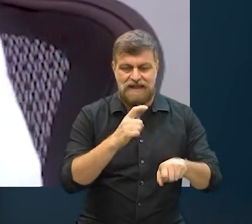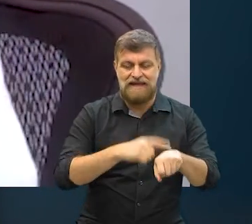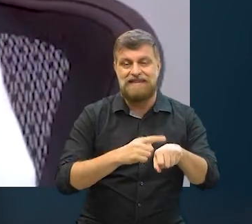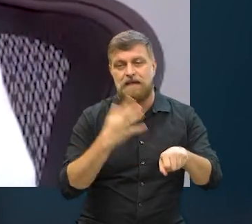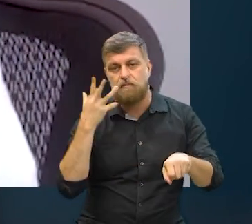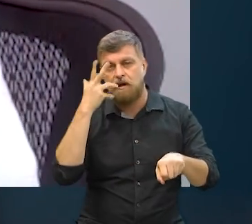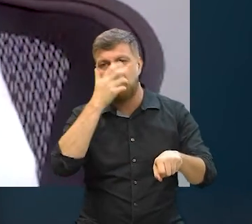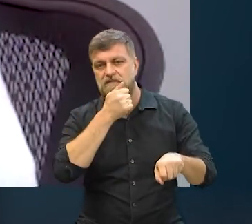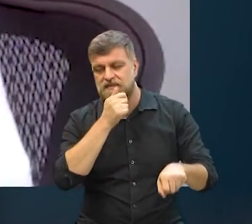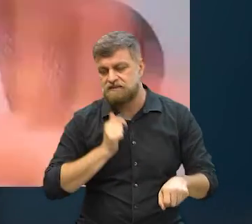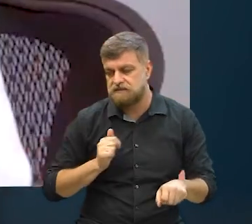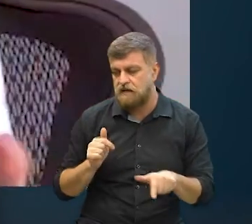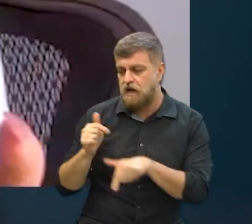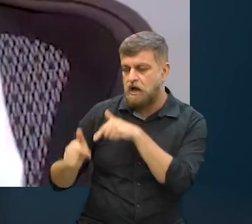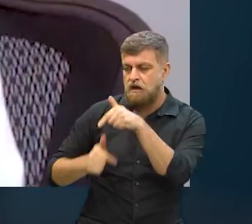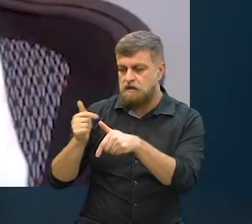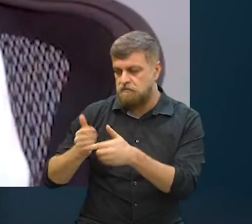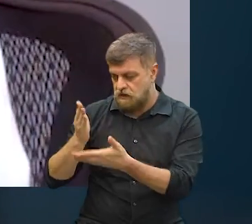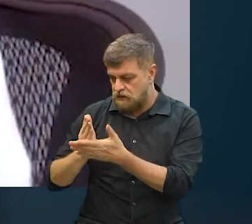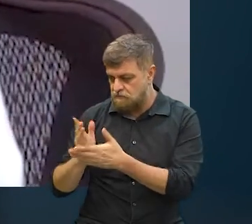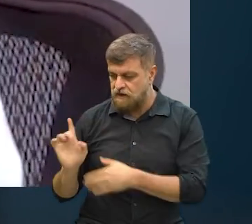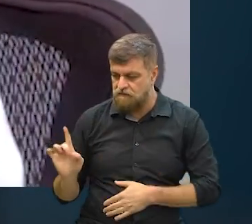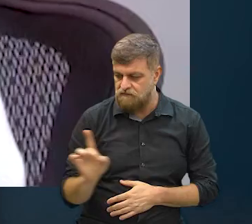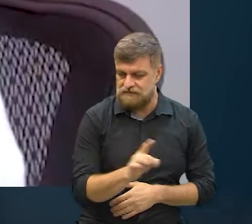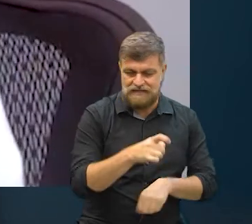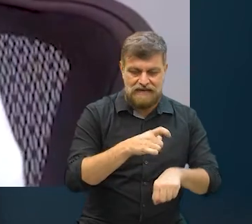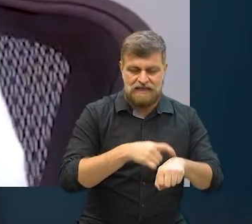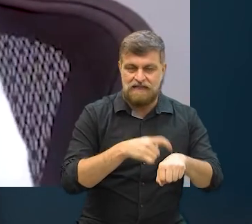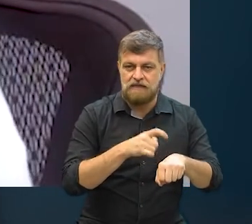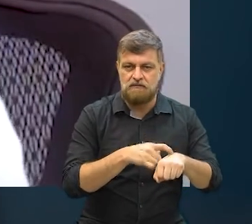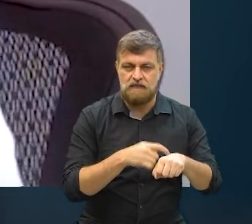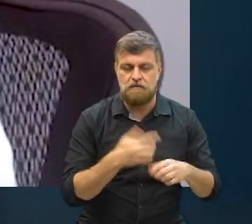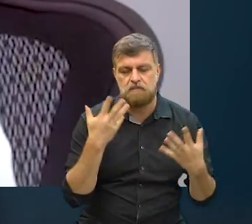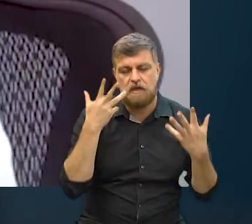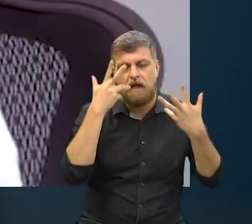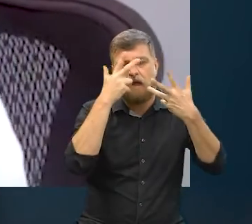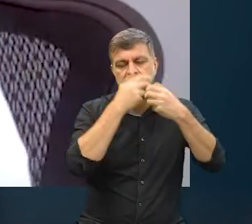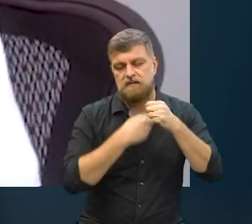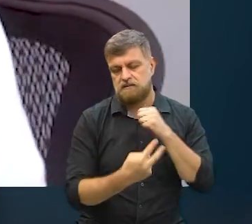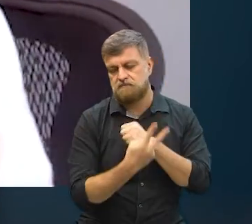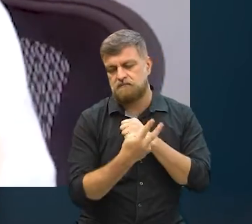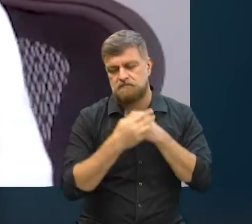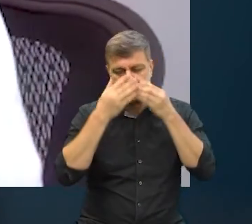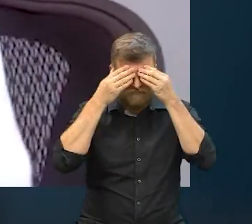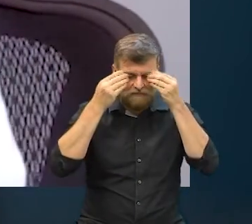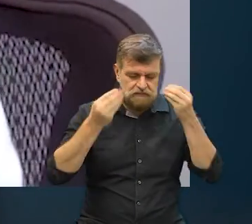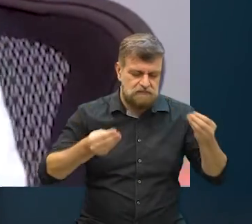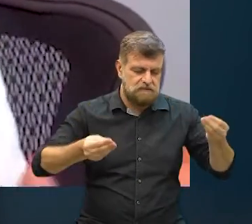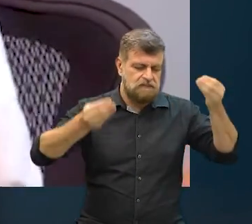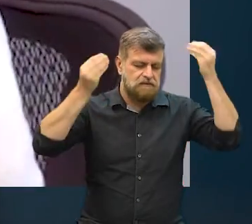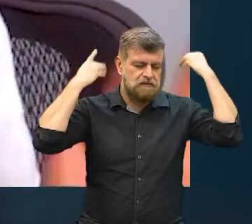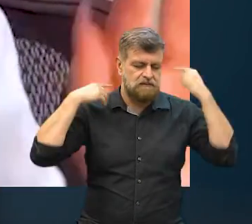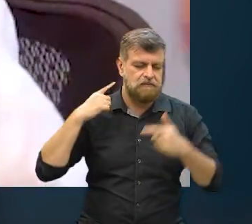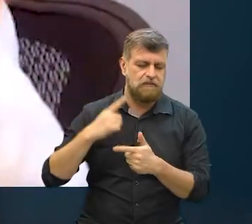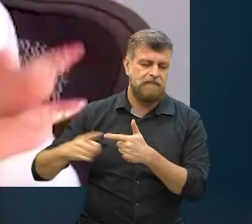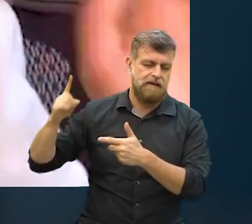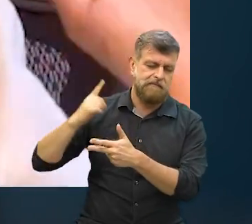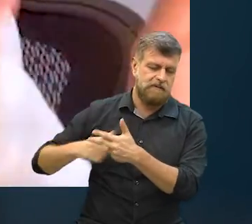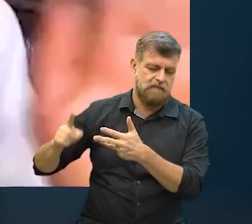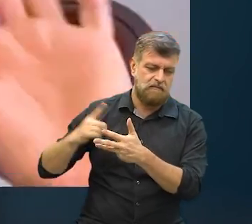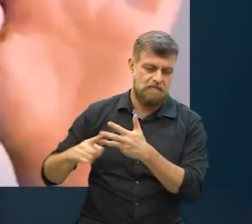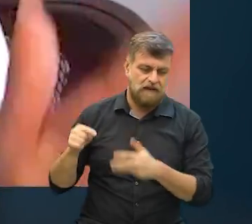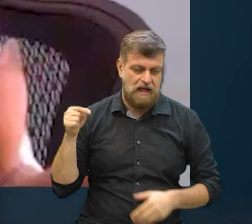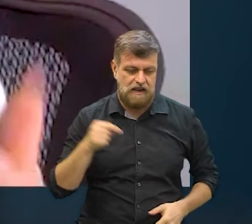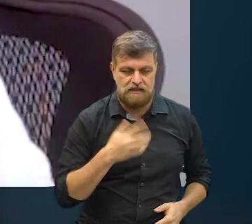tempo beleza. É você sair do teu trabalho e ter aquele tempo beleza ali na The Clinic, aonde você pode esquecer o teu marido, teu filho,